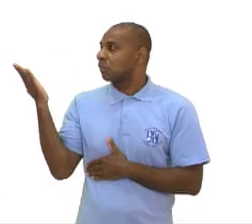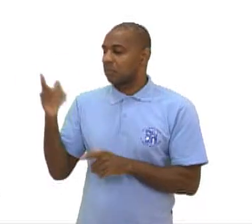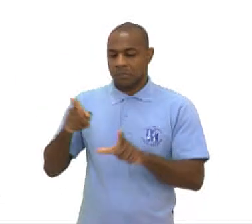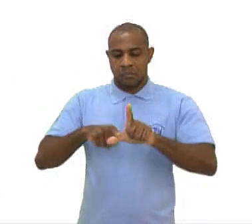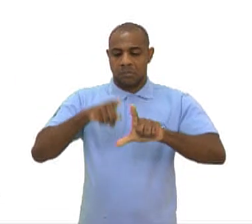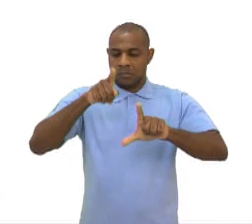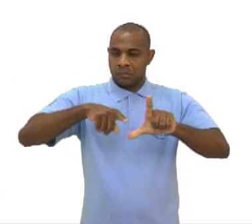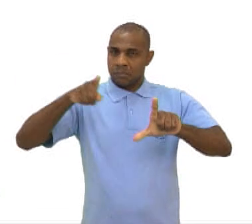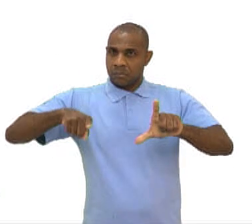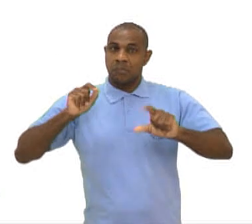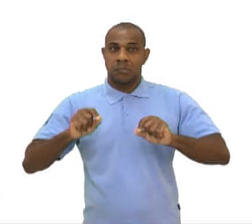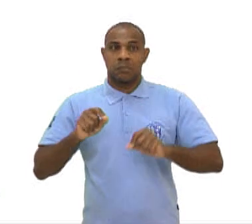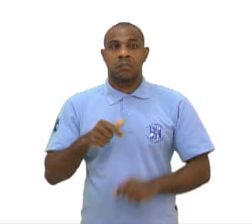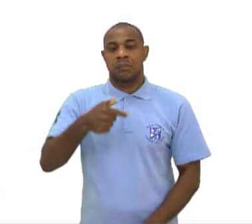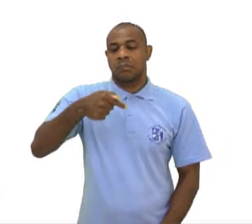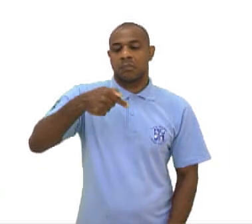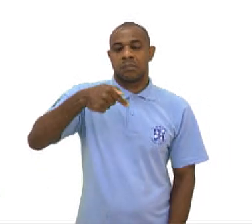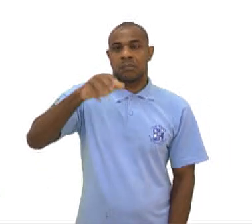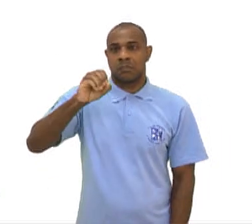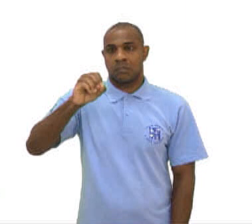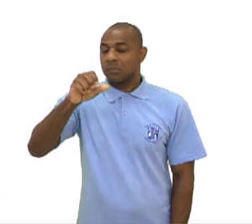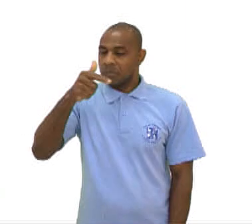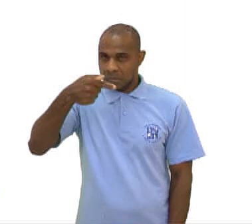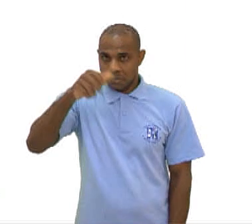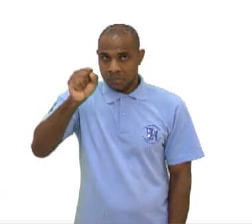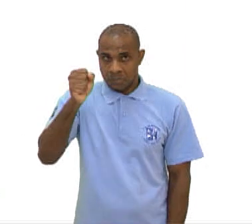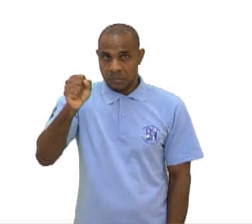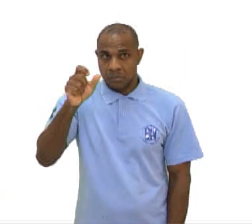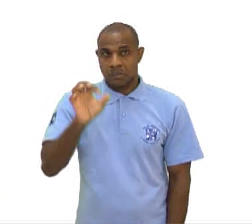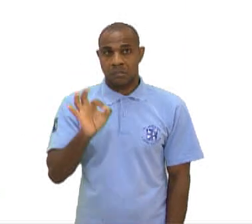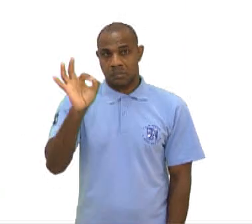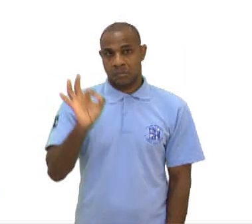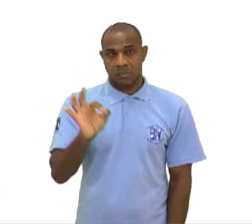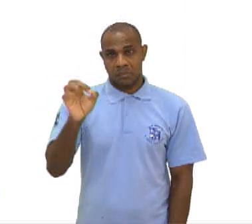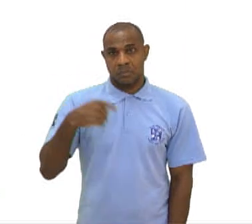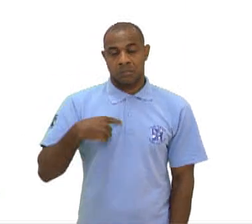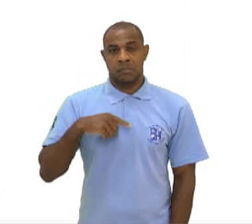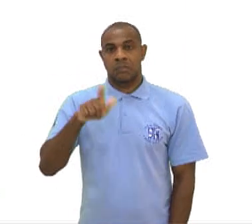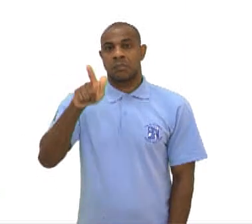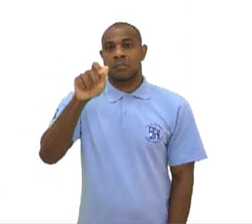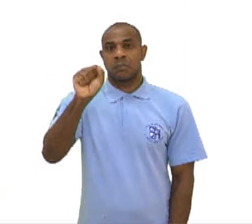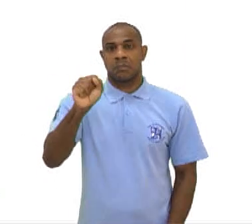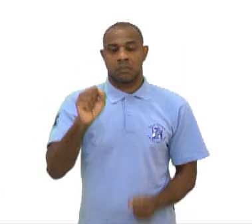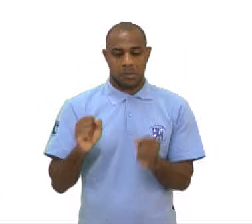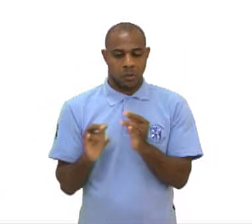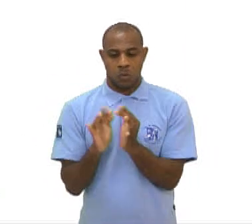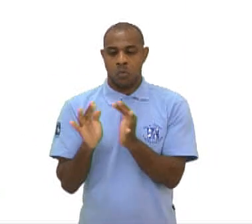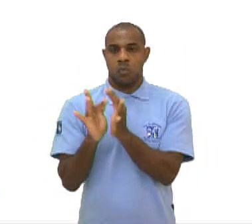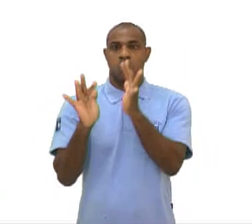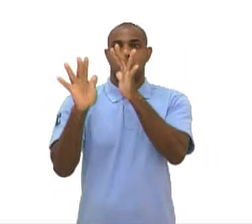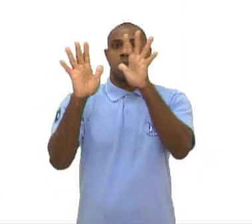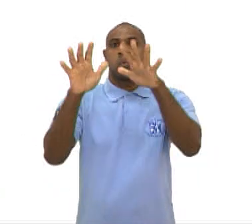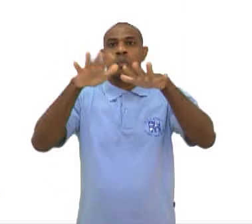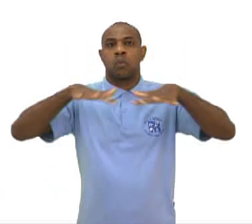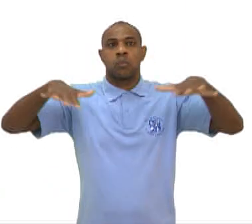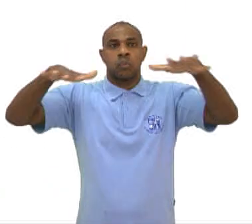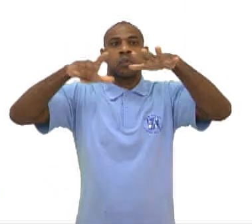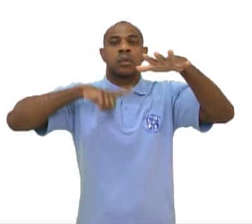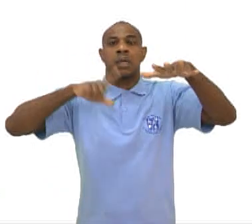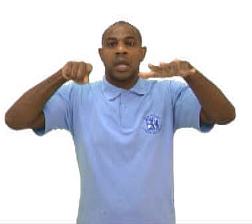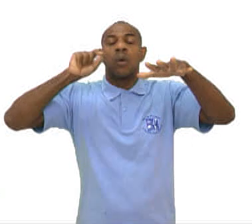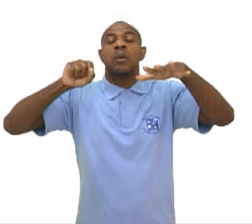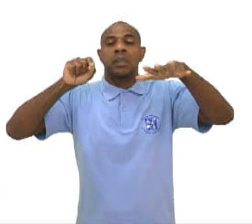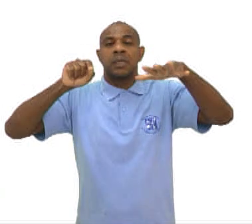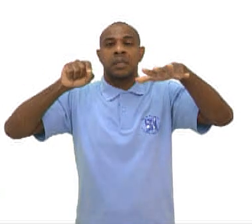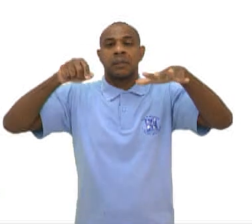você que 78% em média ali dos gases que a gente tem na atmosfera são nitrogênio.